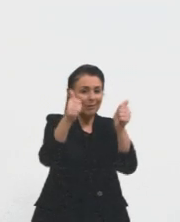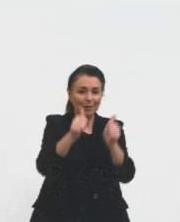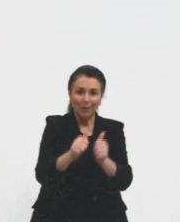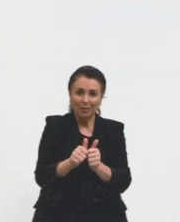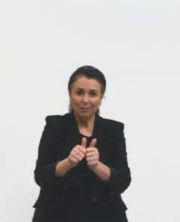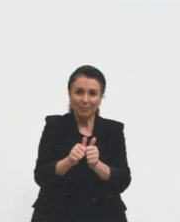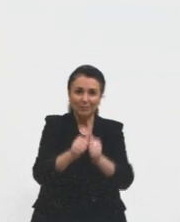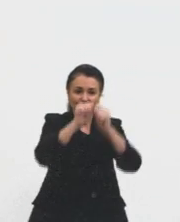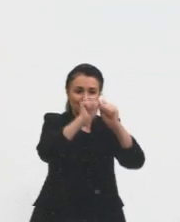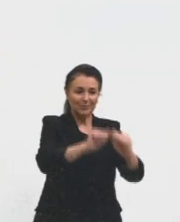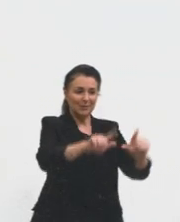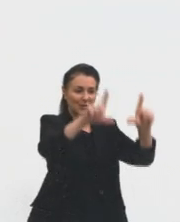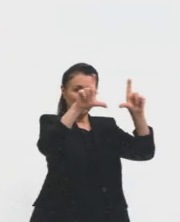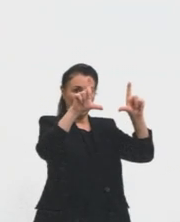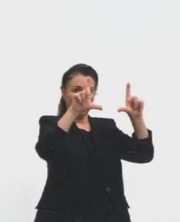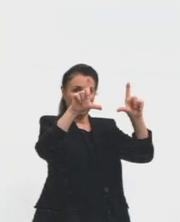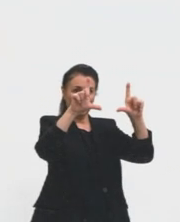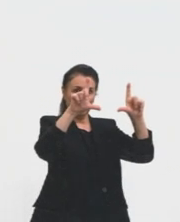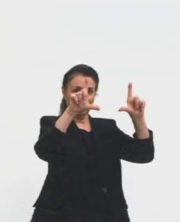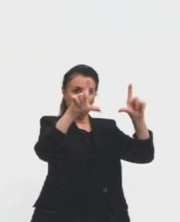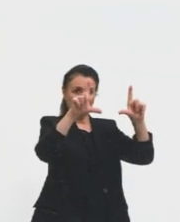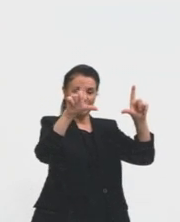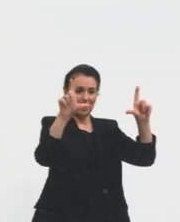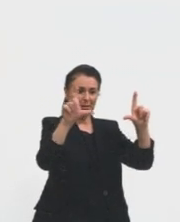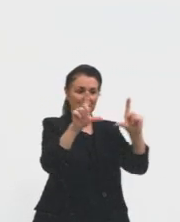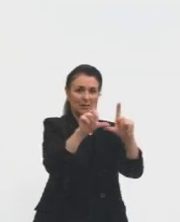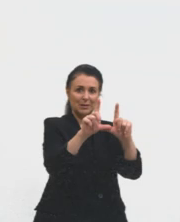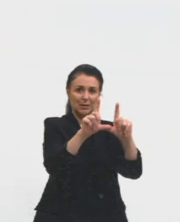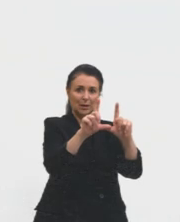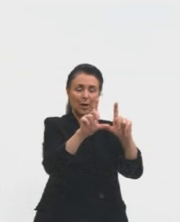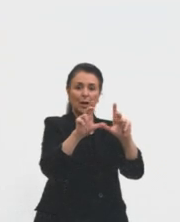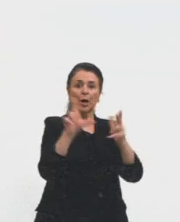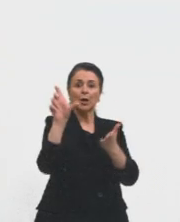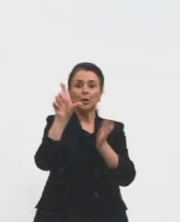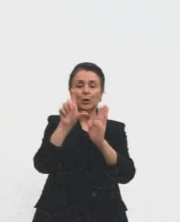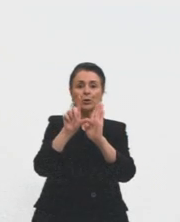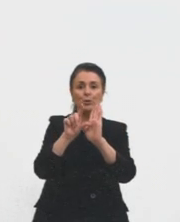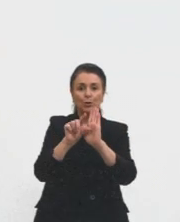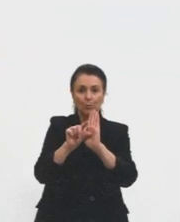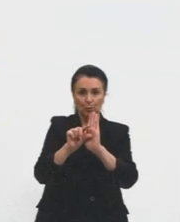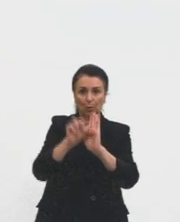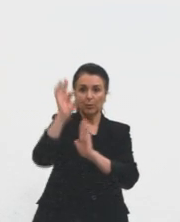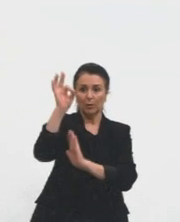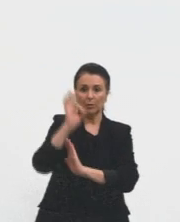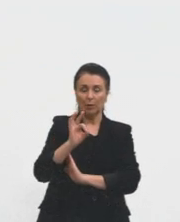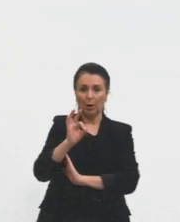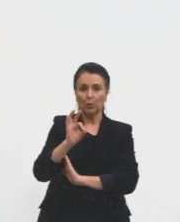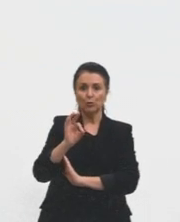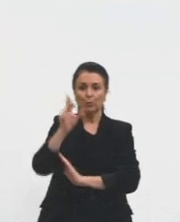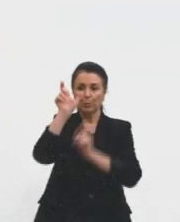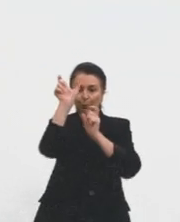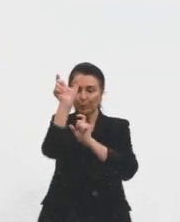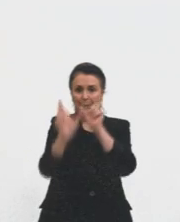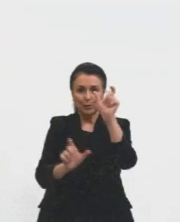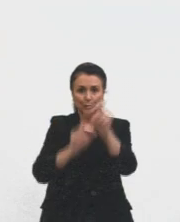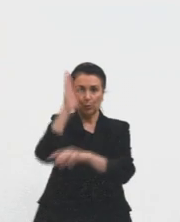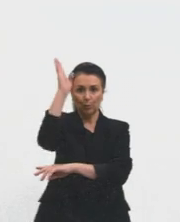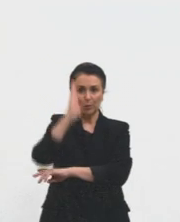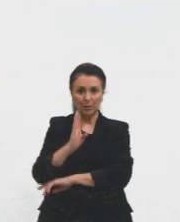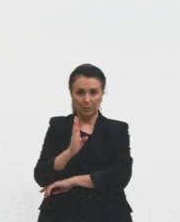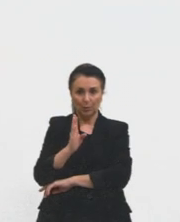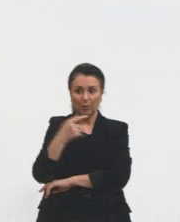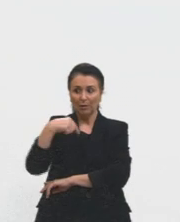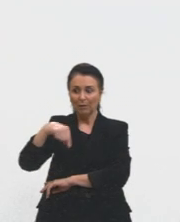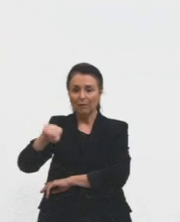para a telinha cresce o percentual de brasileiros que frequentam salas de cinema e o interesse por filmes tem